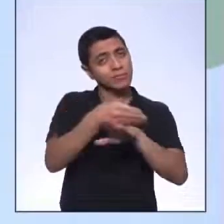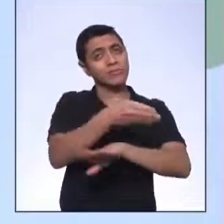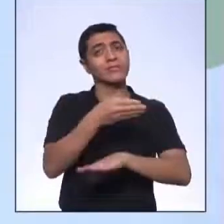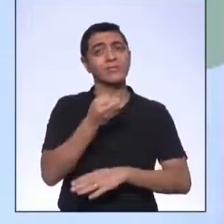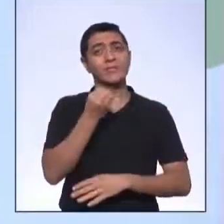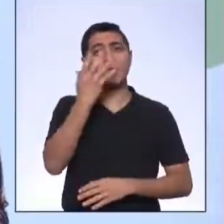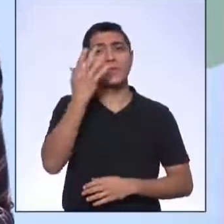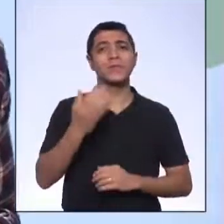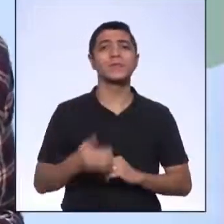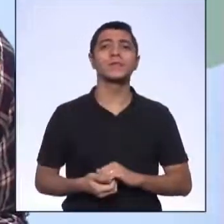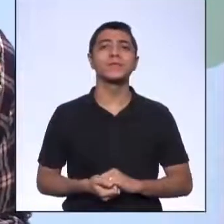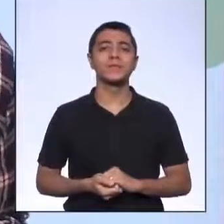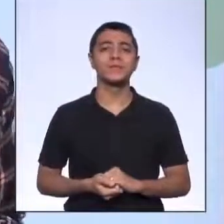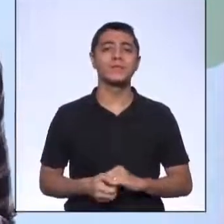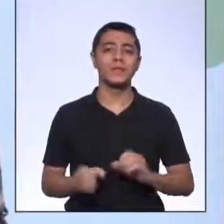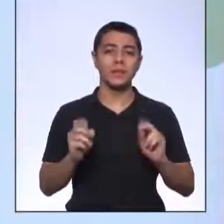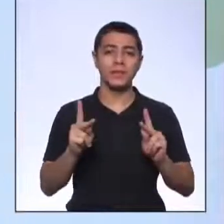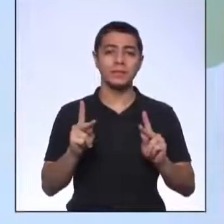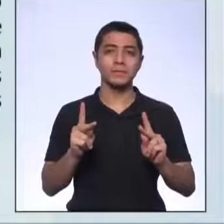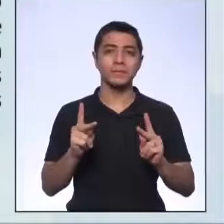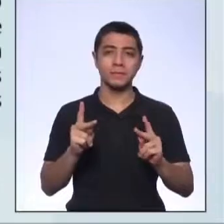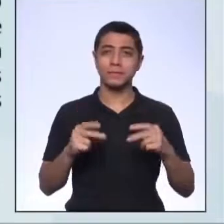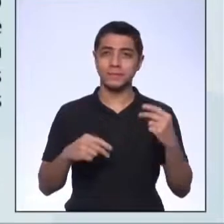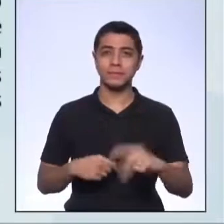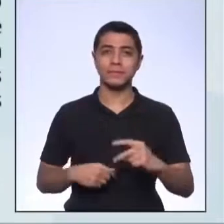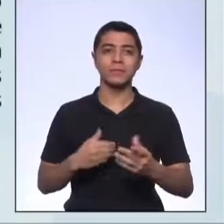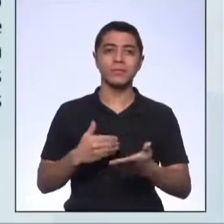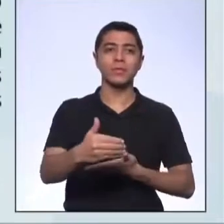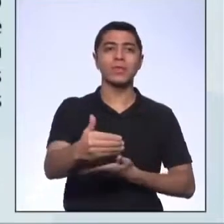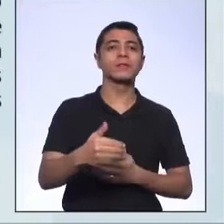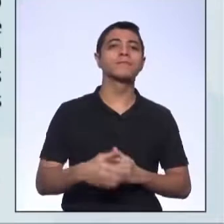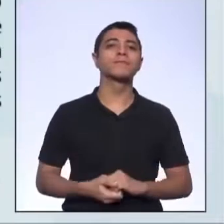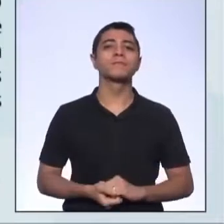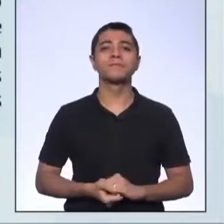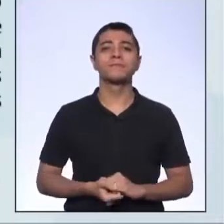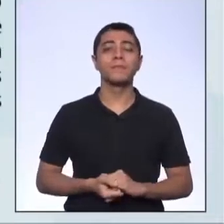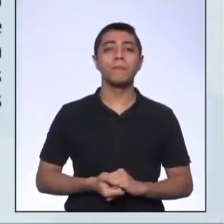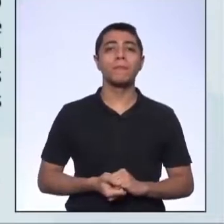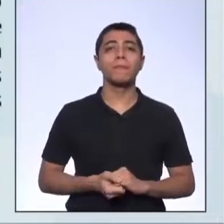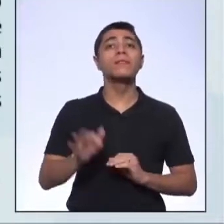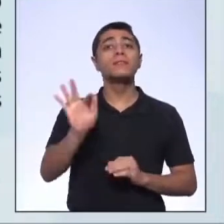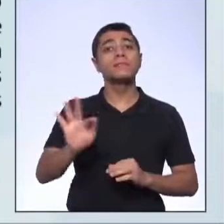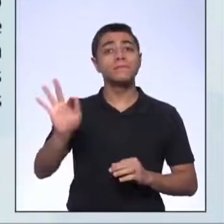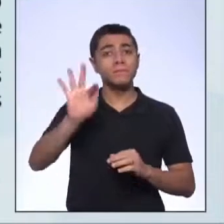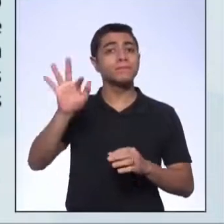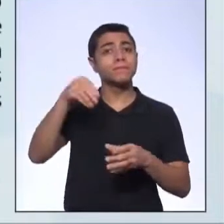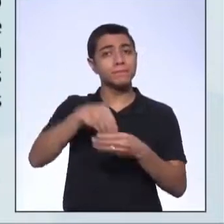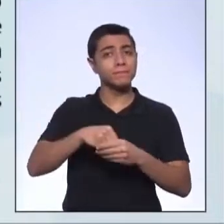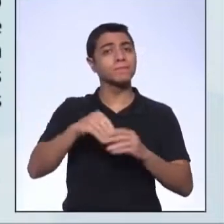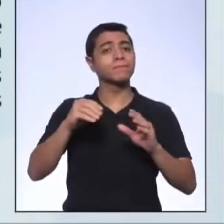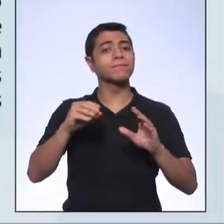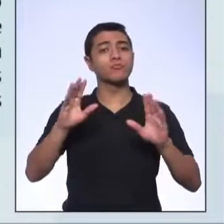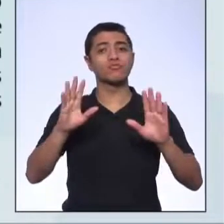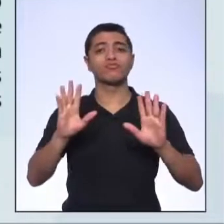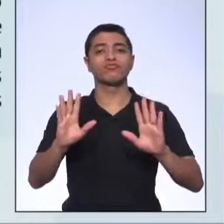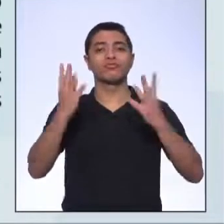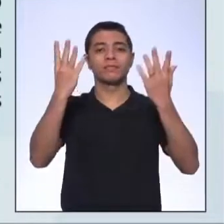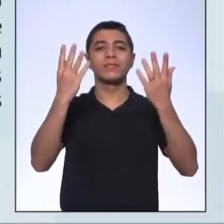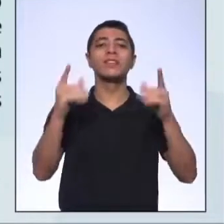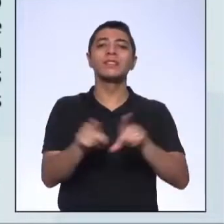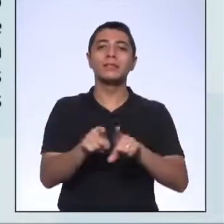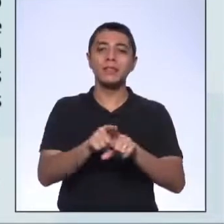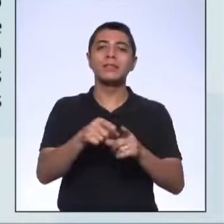lá festivais universitários e moças estudantes de dança elas são importantíssimas porque vamos dar uma olhadinha aqui